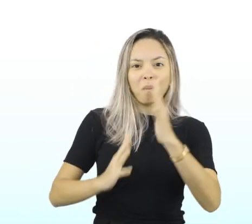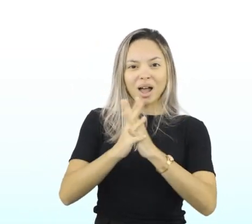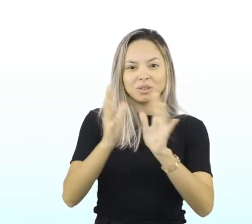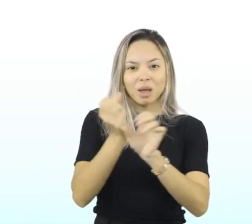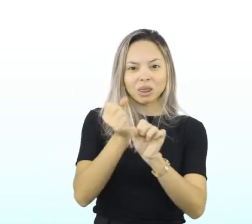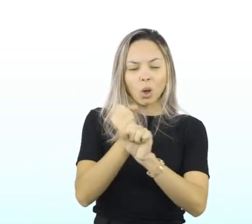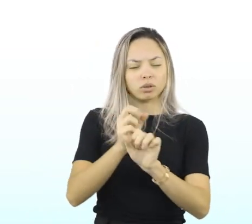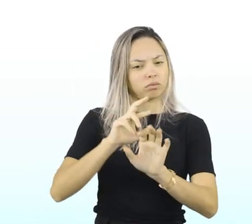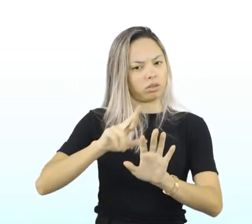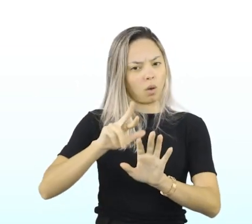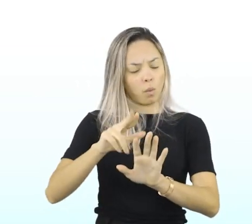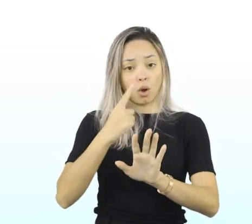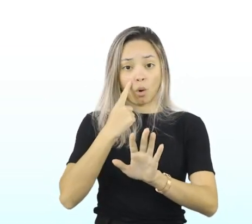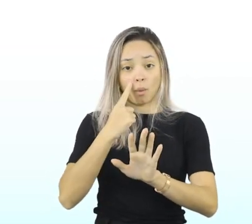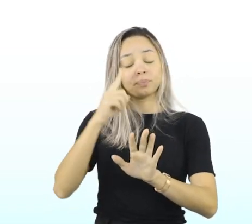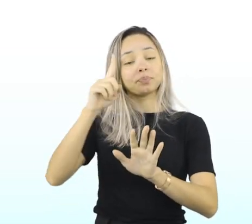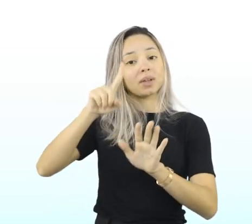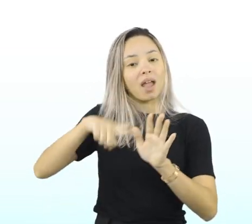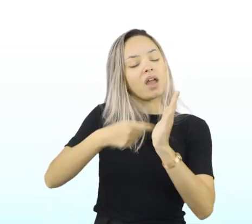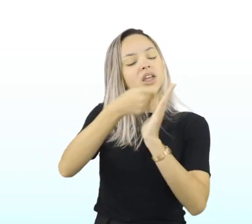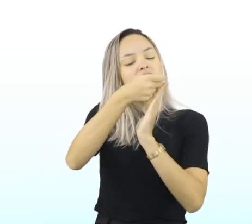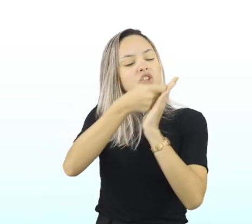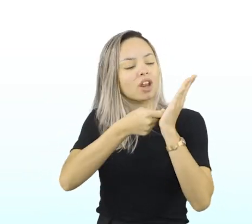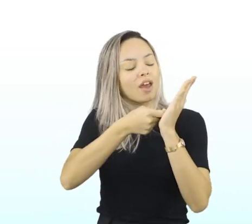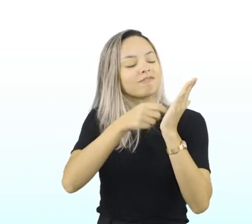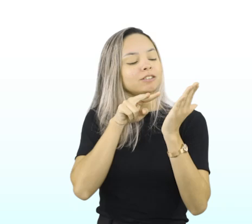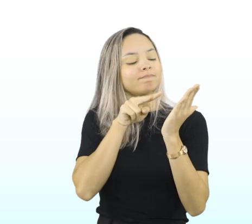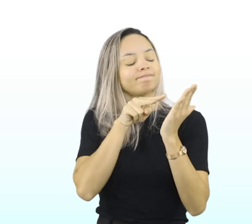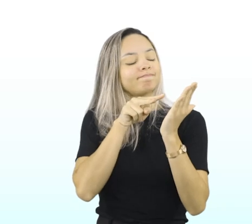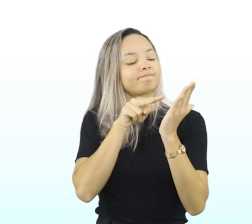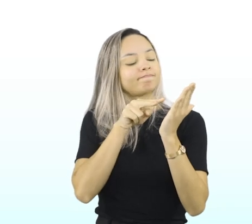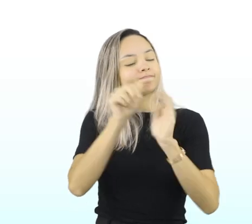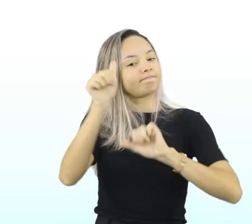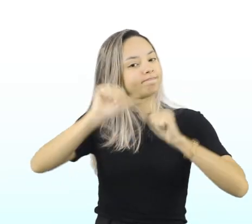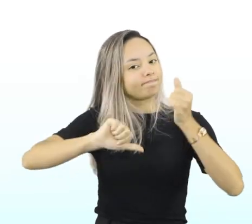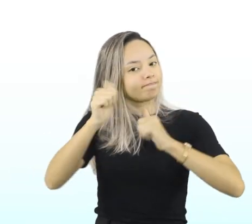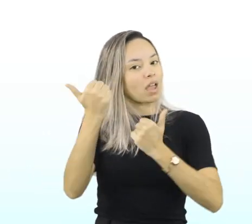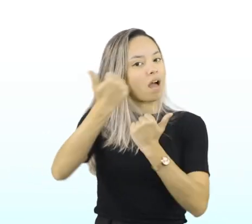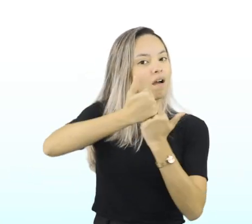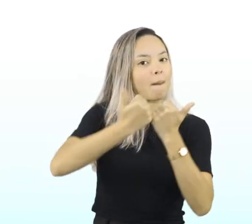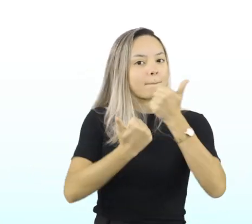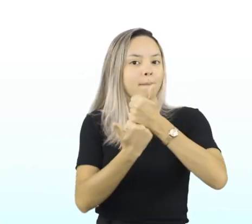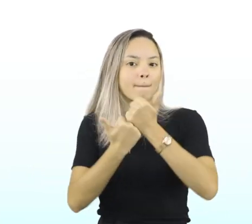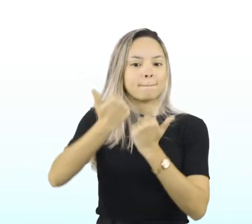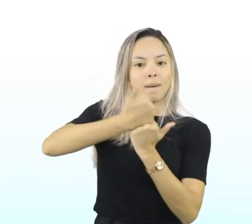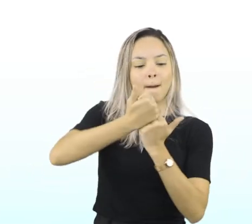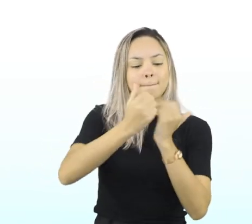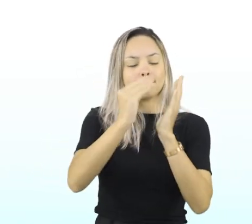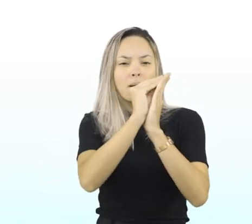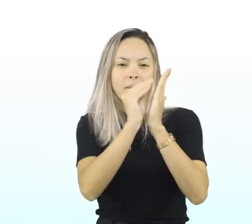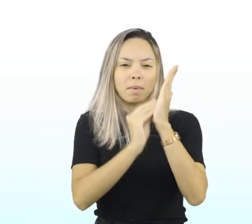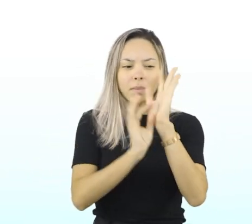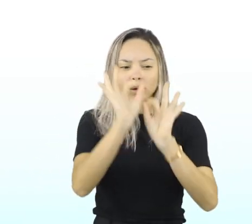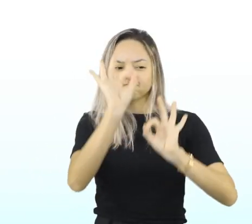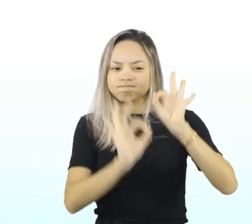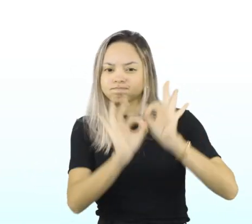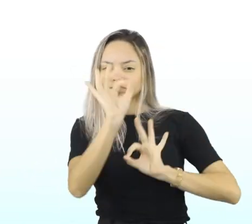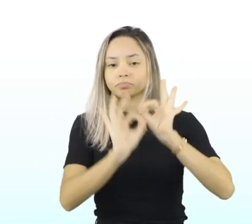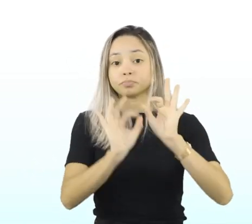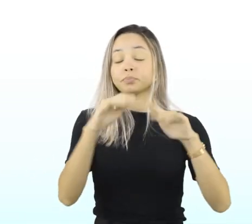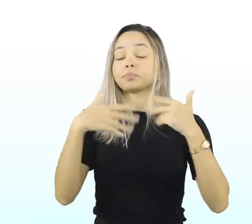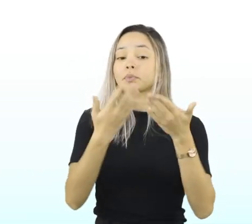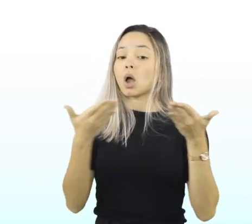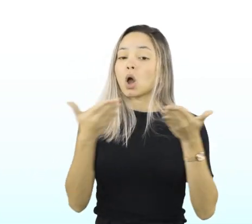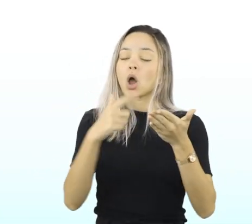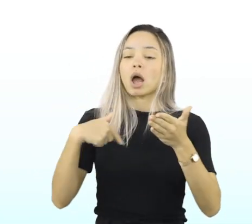fazer você ter uma nota máxima. Não. É a reescrita. Você precisa fazer a reescrita. Mas, antes